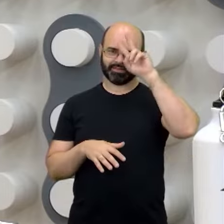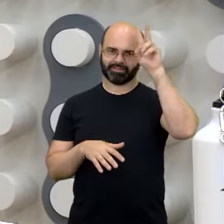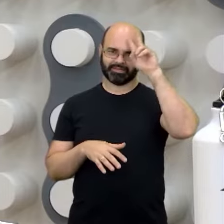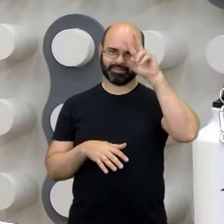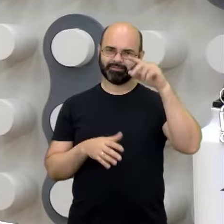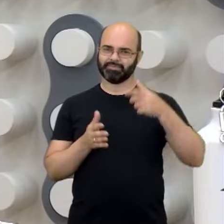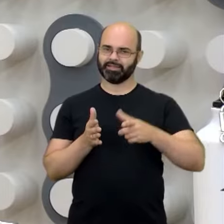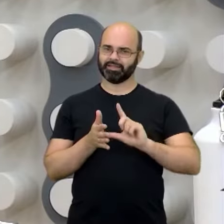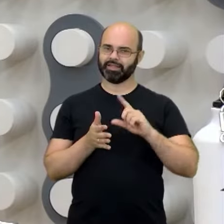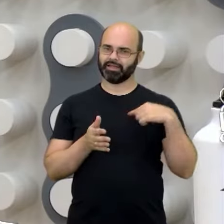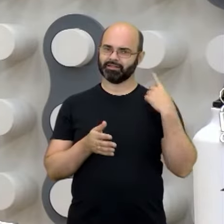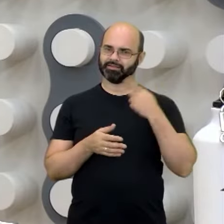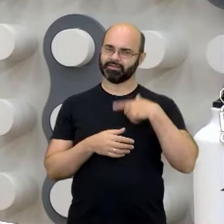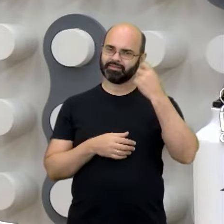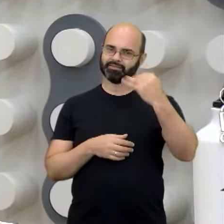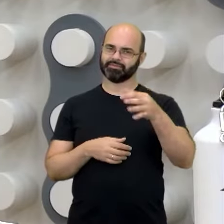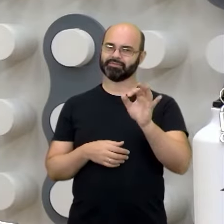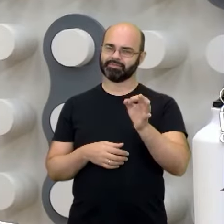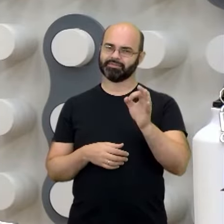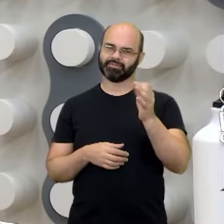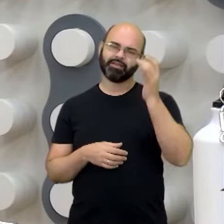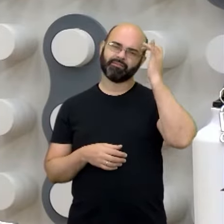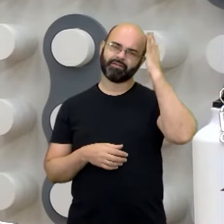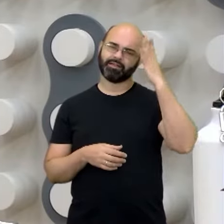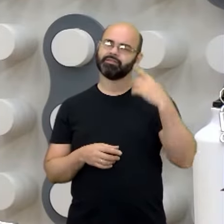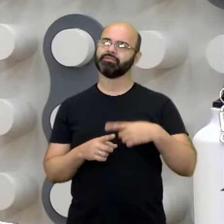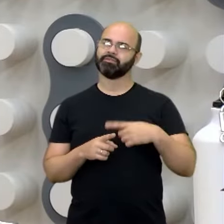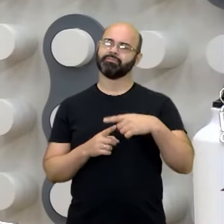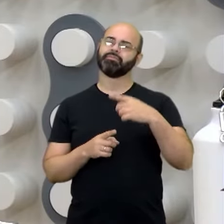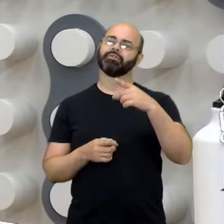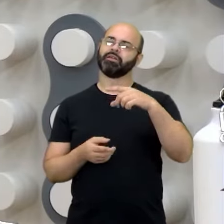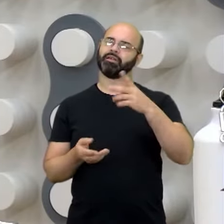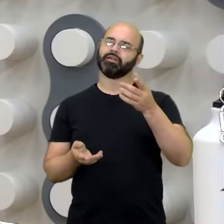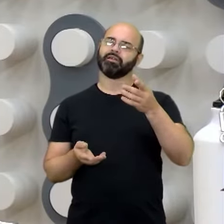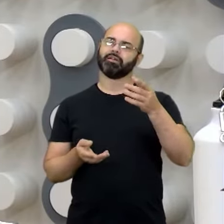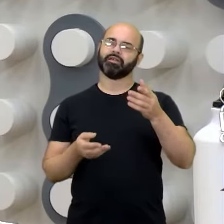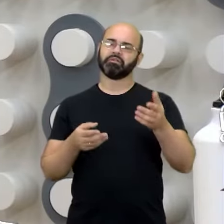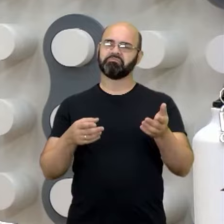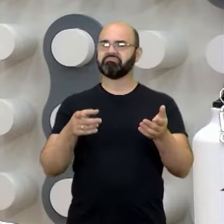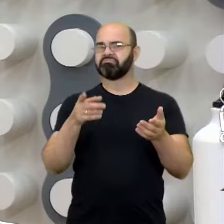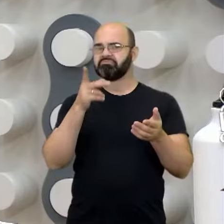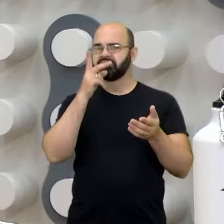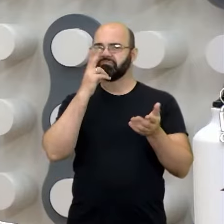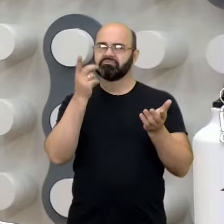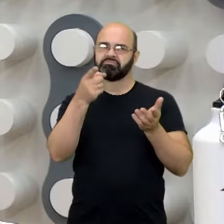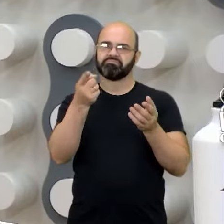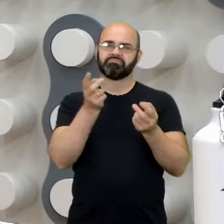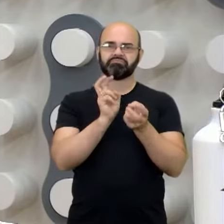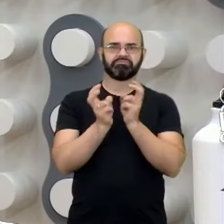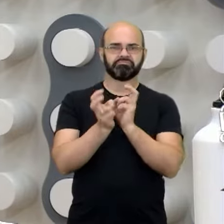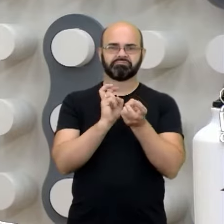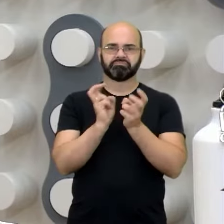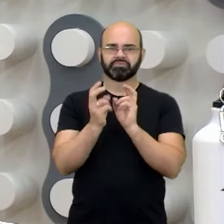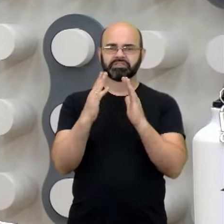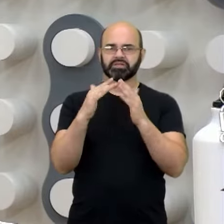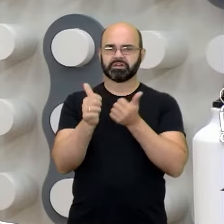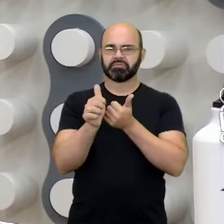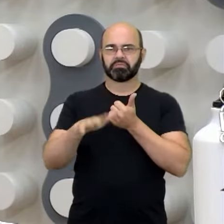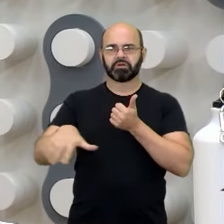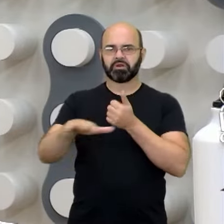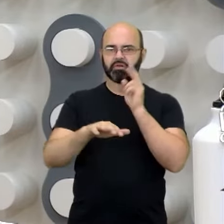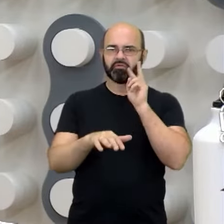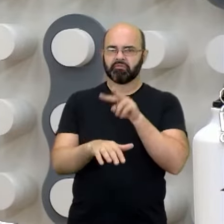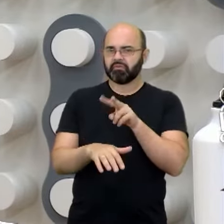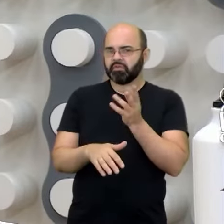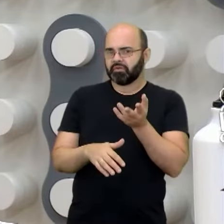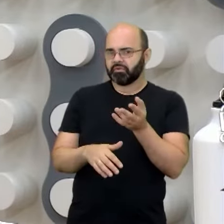tá? Então, fica fácil. Capoeira, provavelmente, você já viu em algum lugar na sua região, ou também já assistiu uma